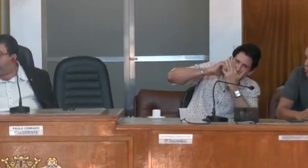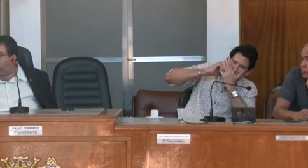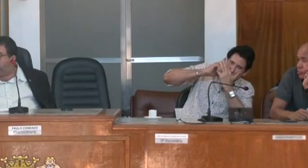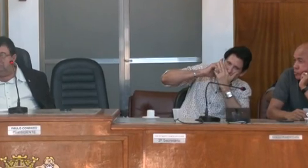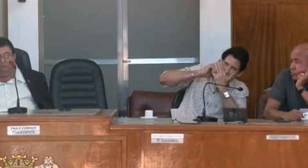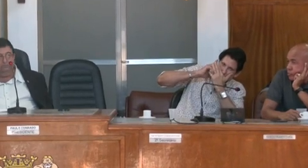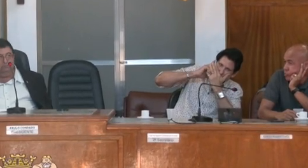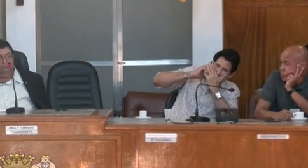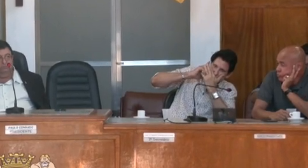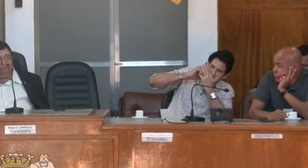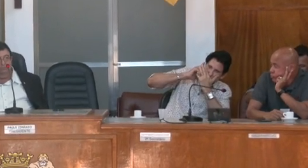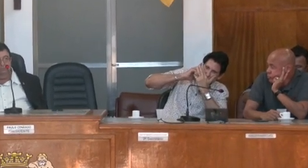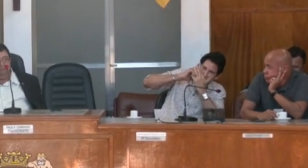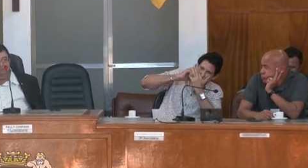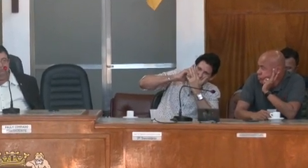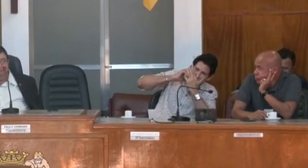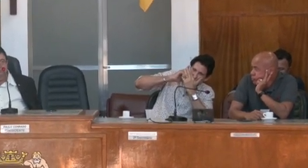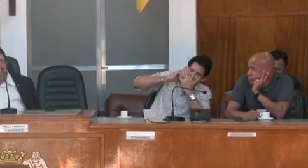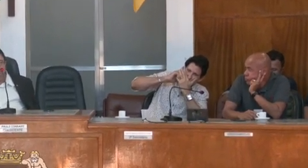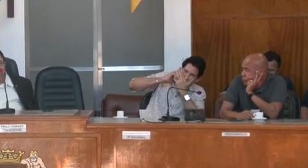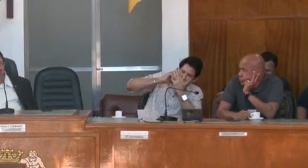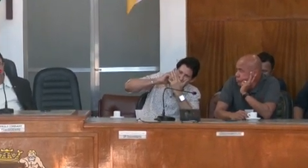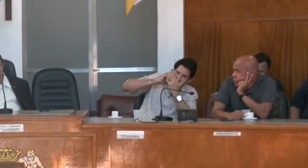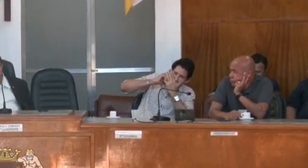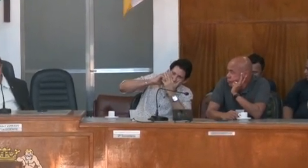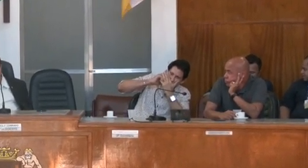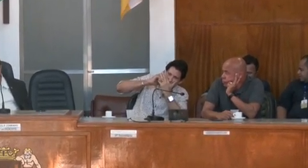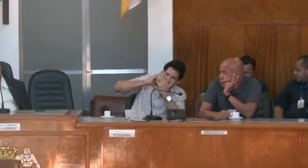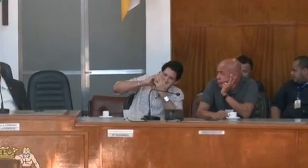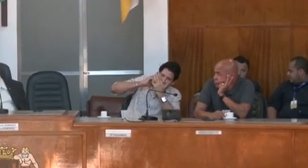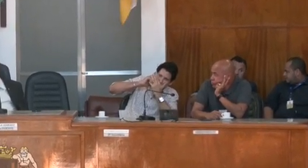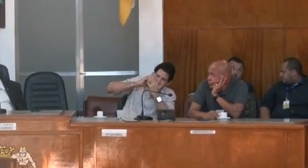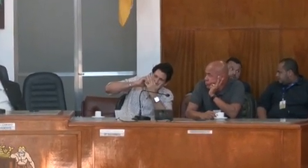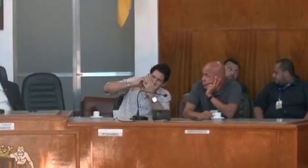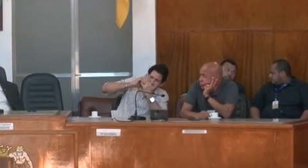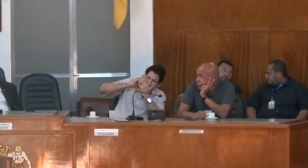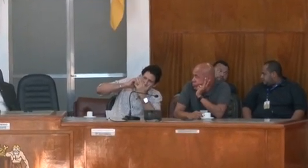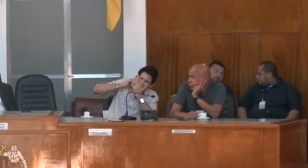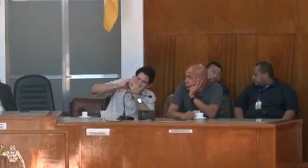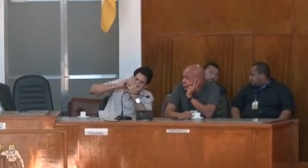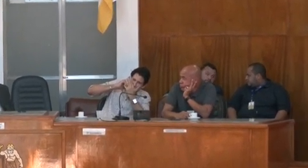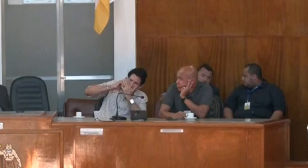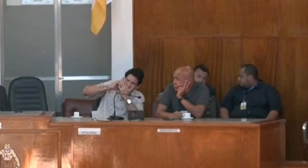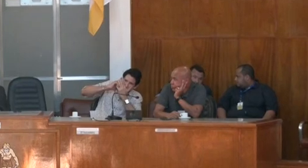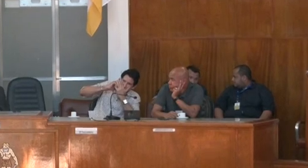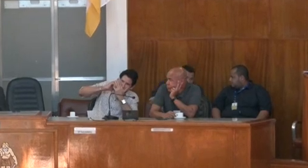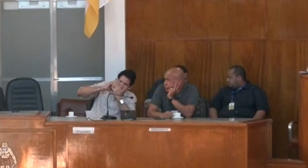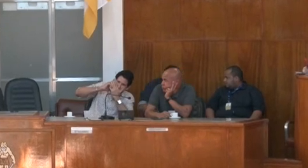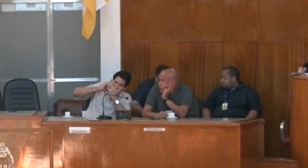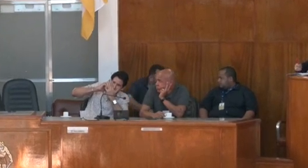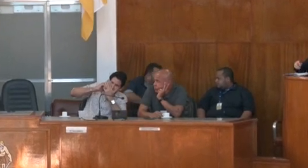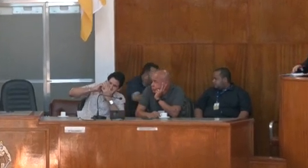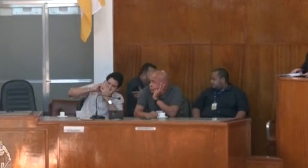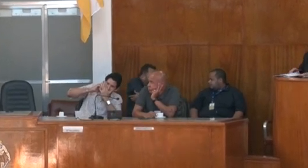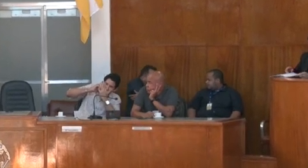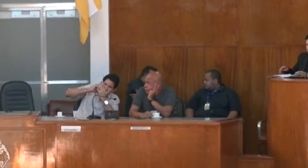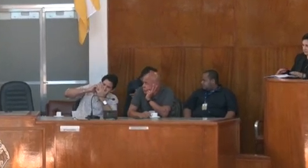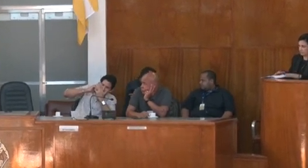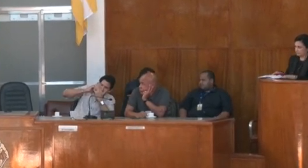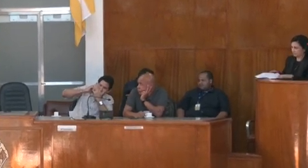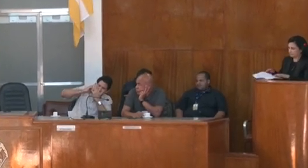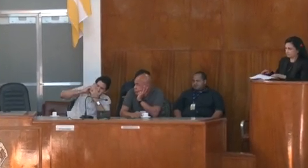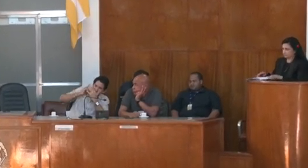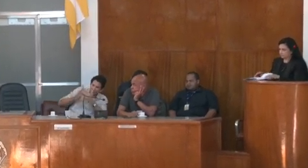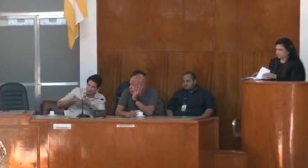que surge no governo do Estado, nós temos um ano, é um bebezinho ainda, mas que teve um ano, sim, de